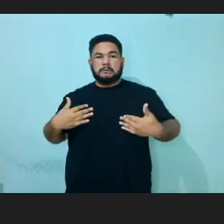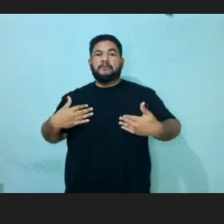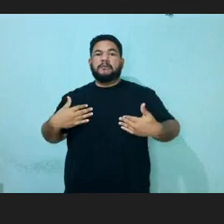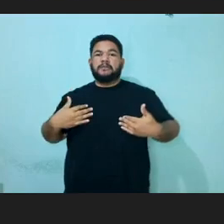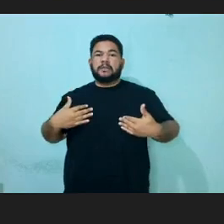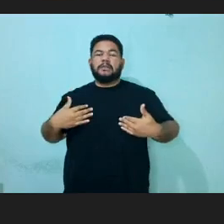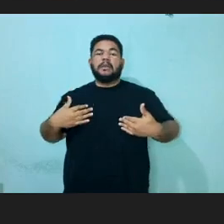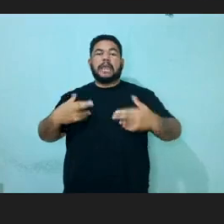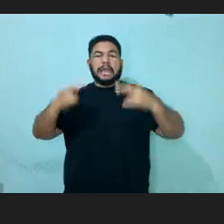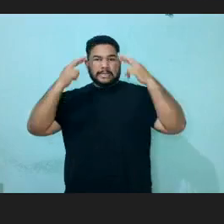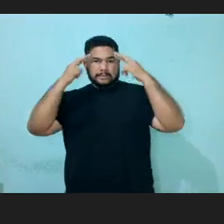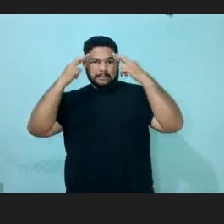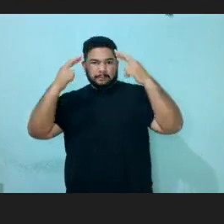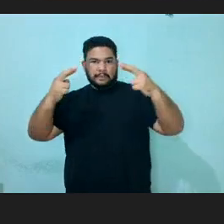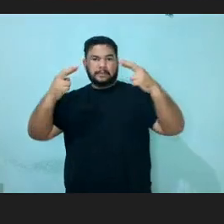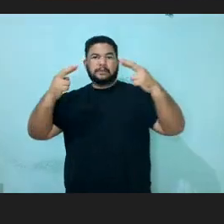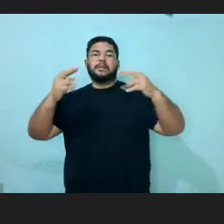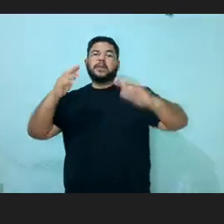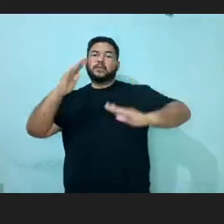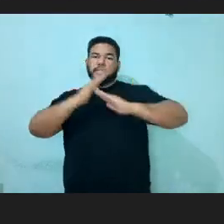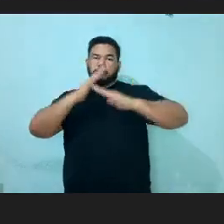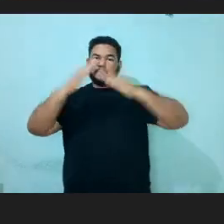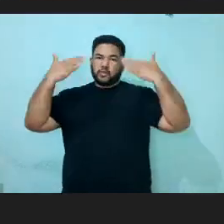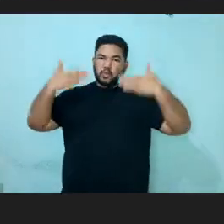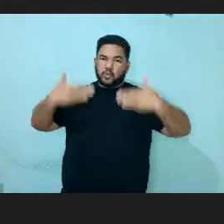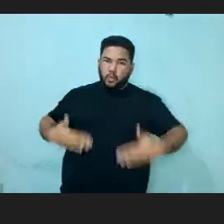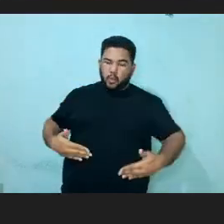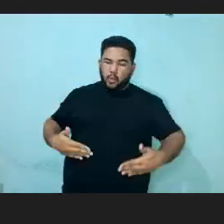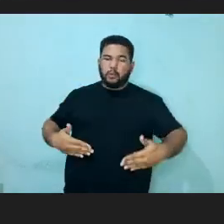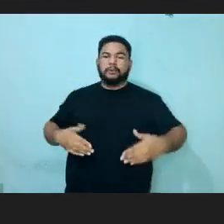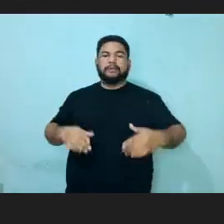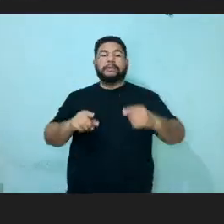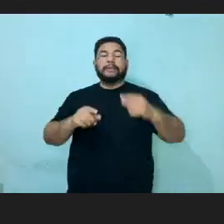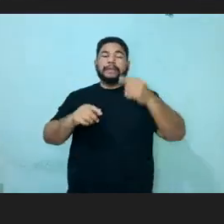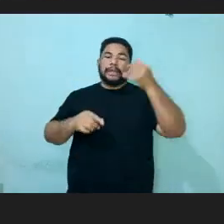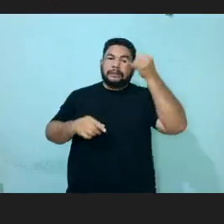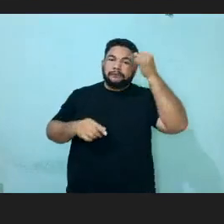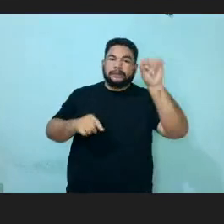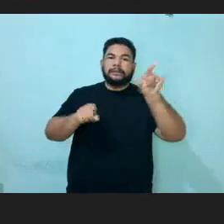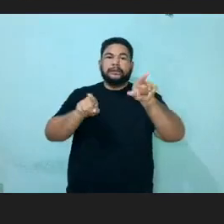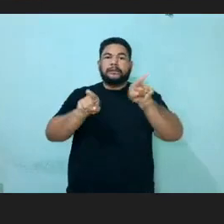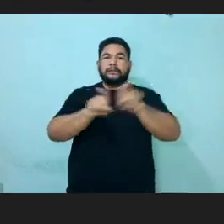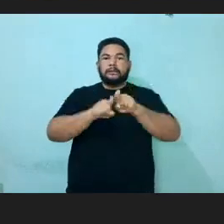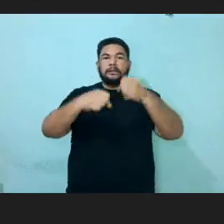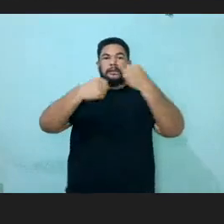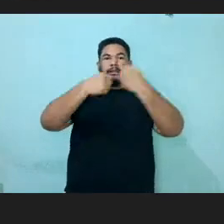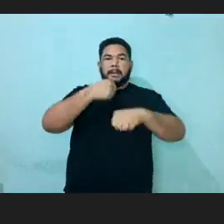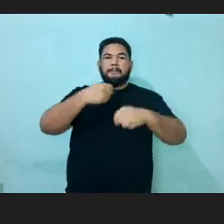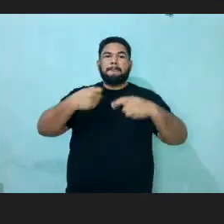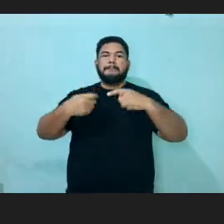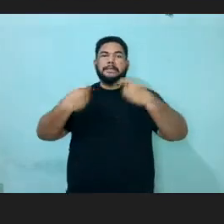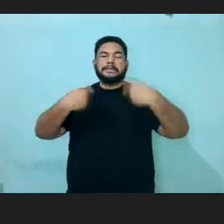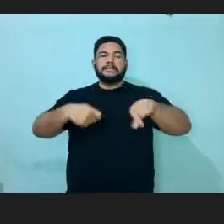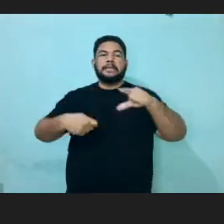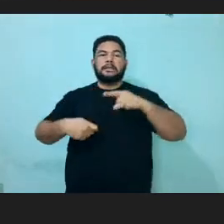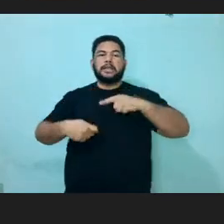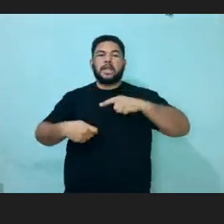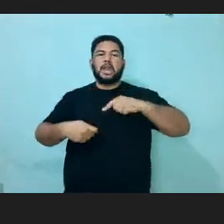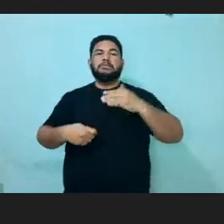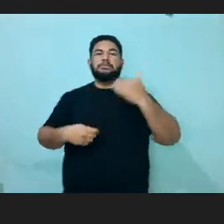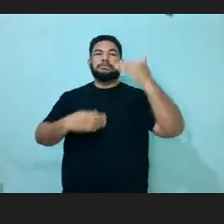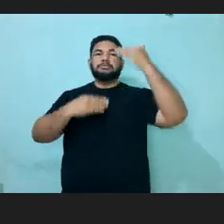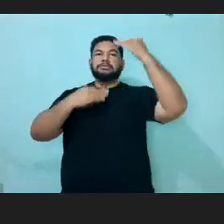biomecânica do corpo, preservando para evitar futuras lesões, A gente tem que manter a cabeça alinhada,